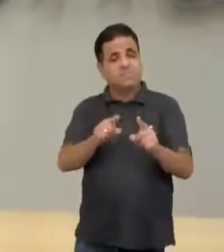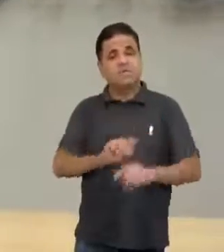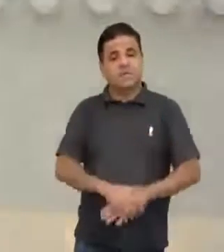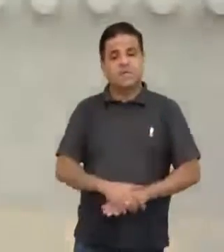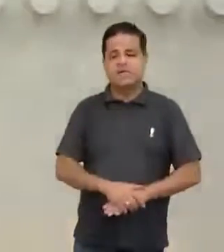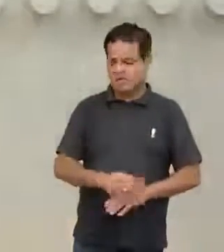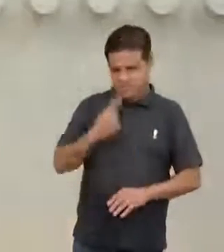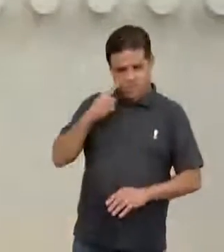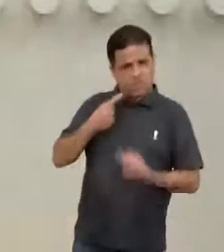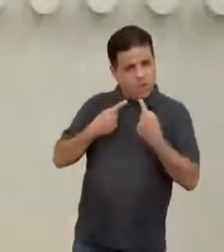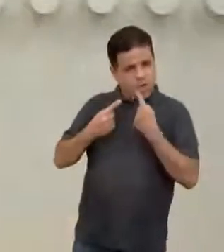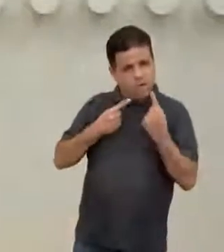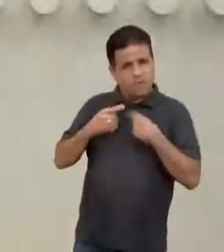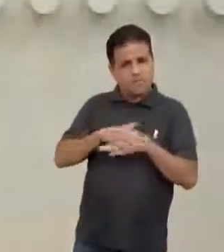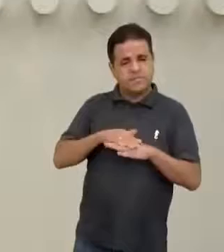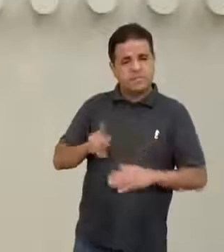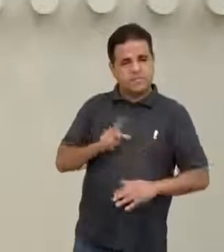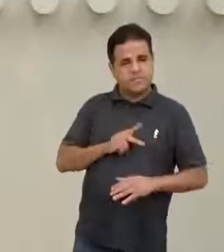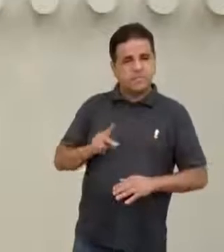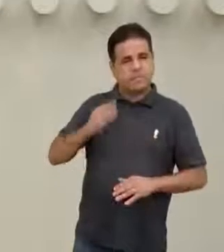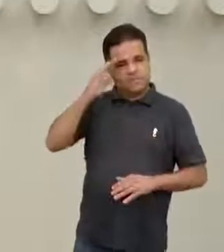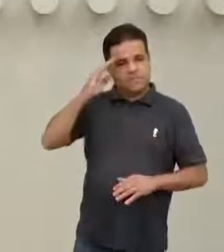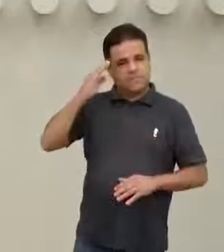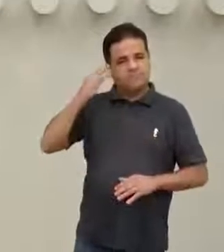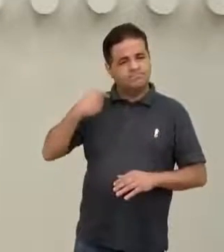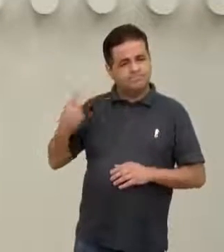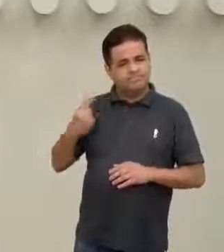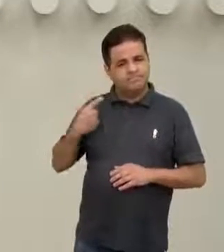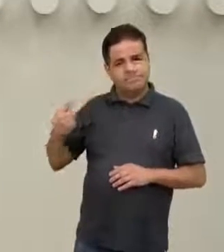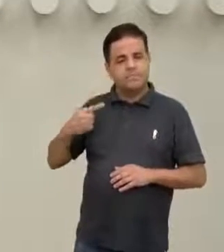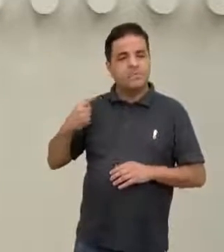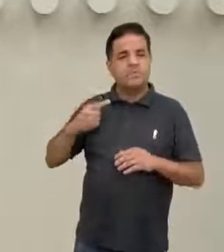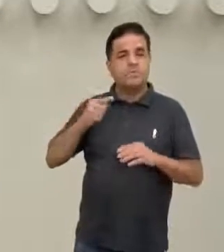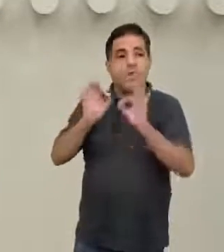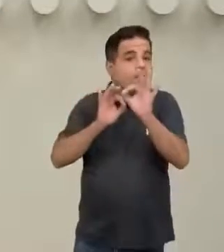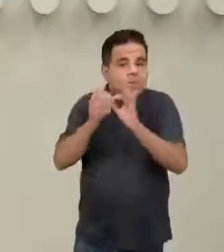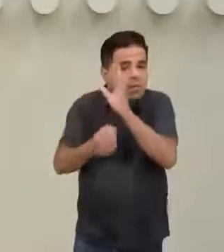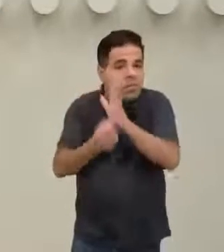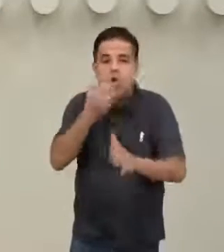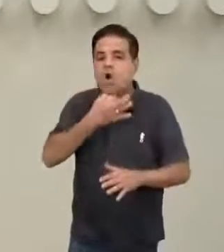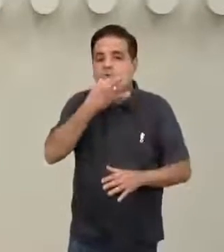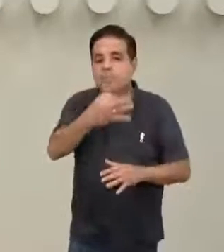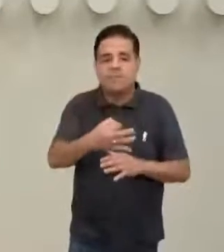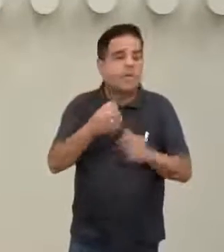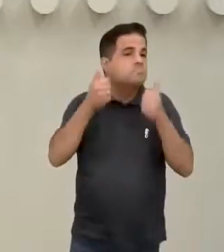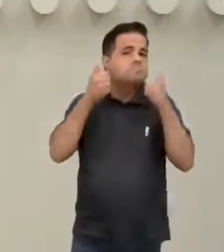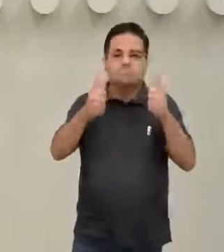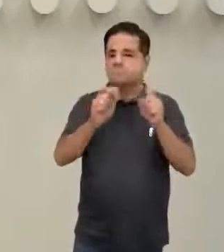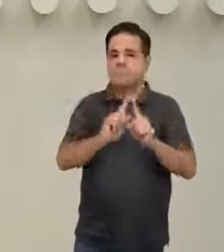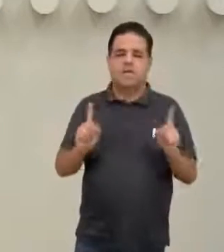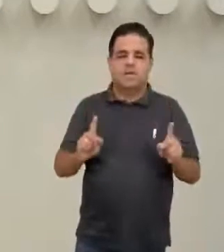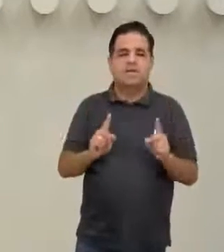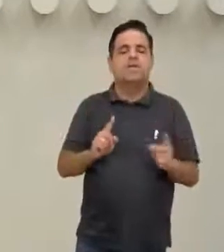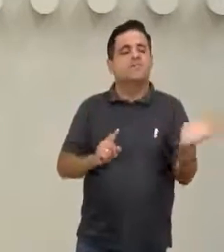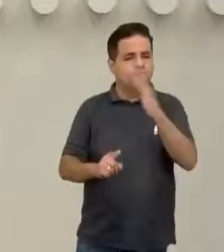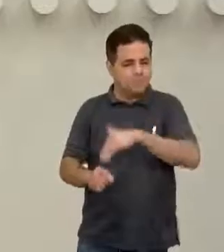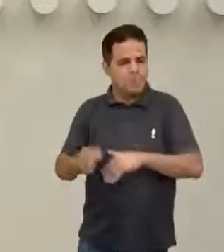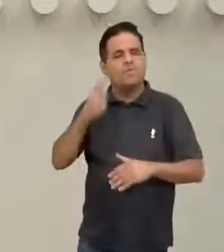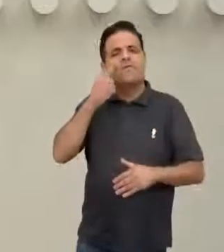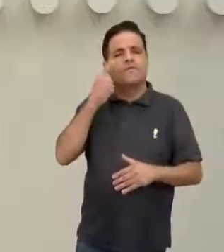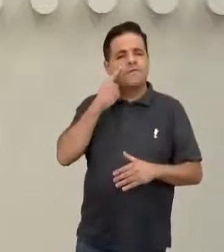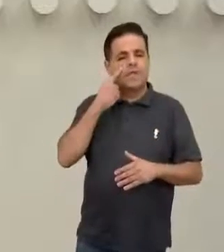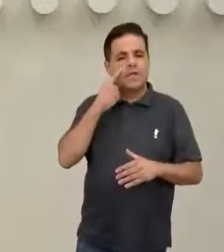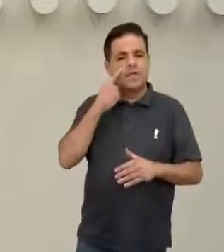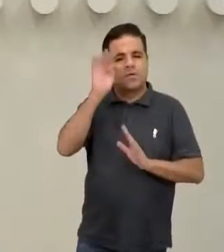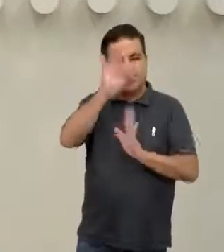gente conversando aqui, eu e a professora Taina, nós dois não elaboramos uma opinião organizada. Vamos ver agora como